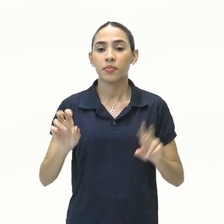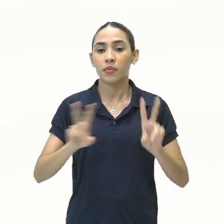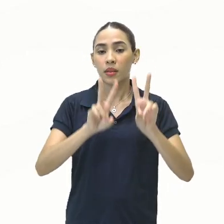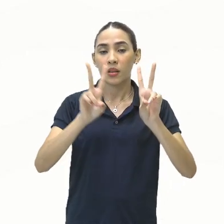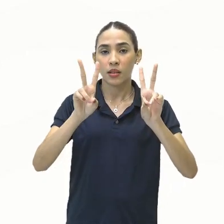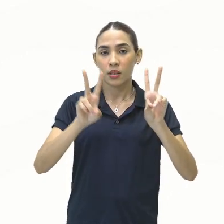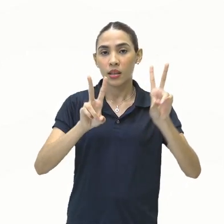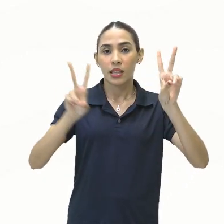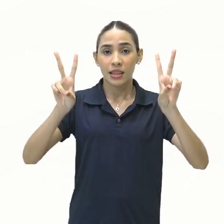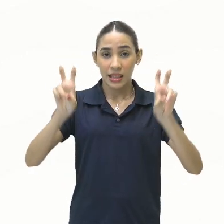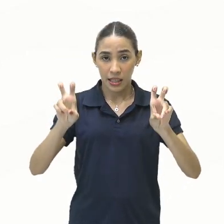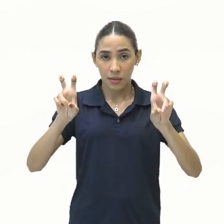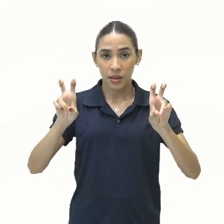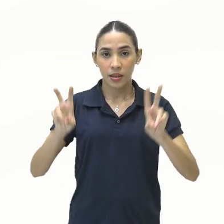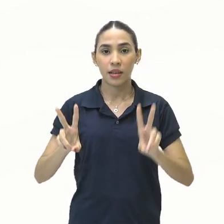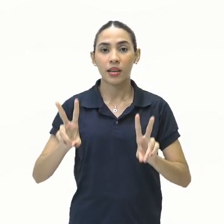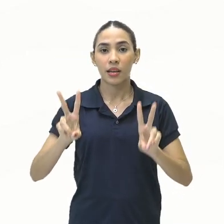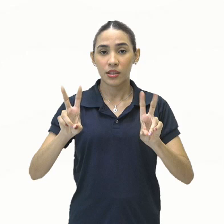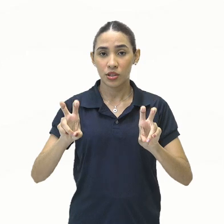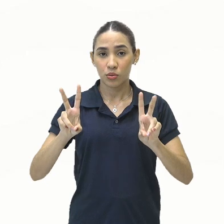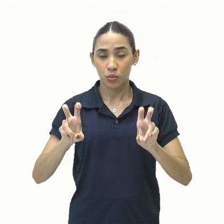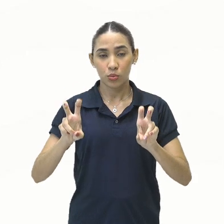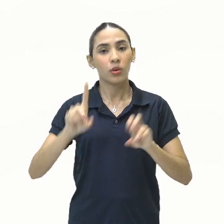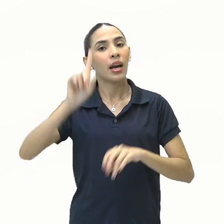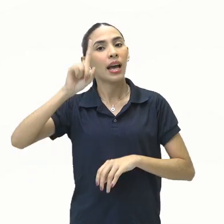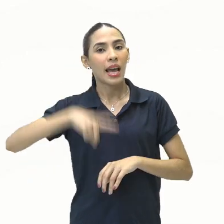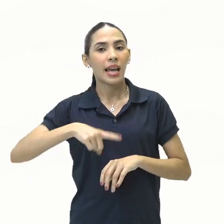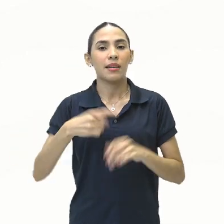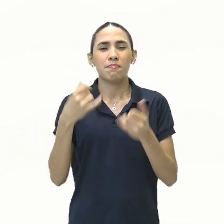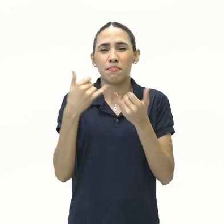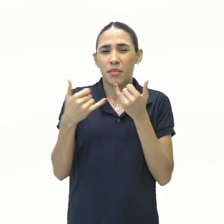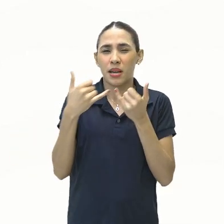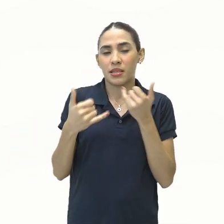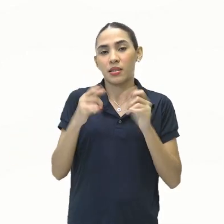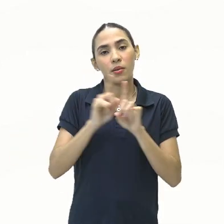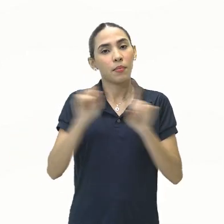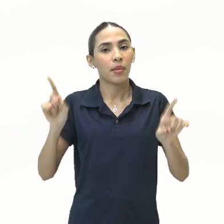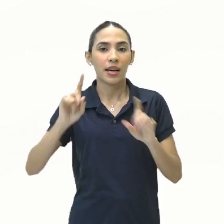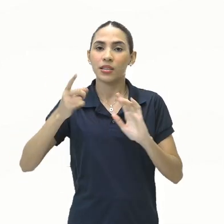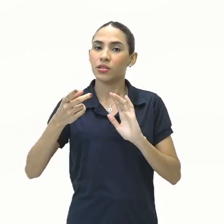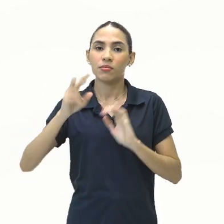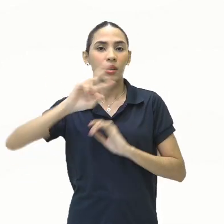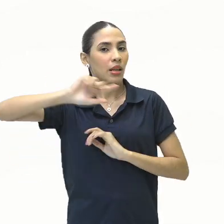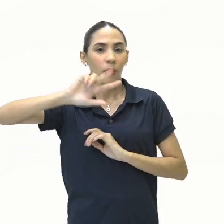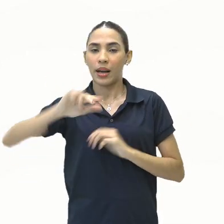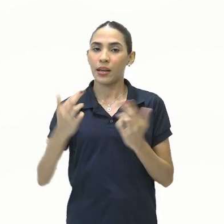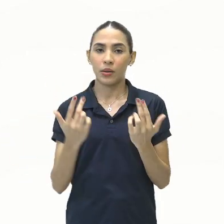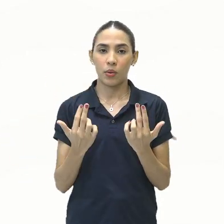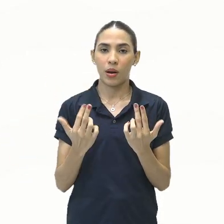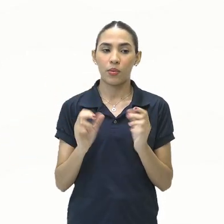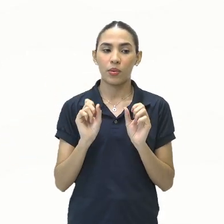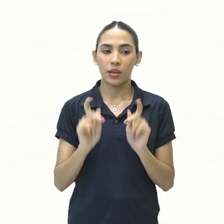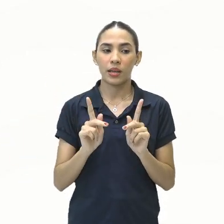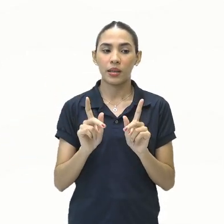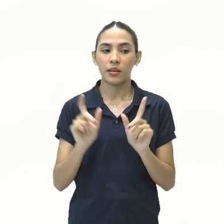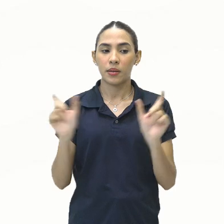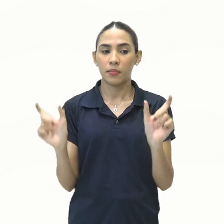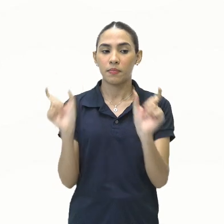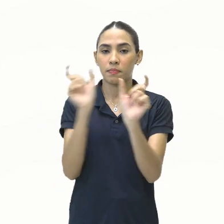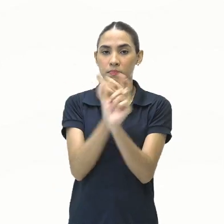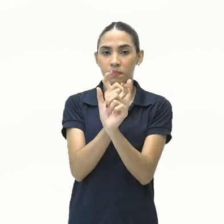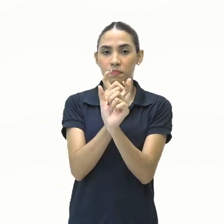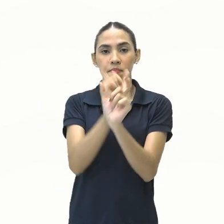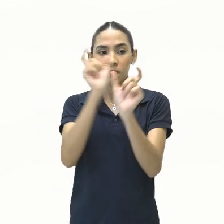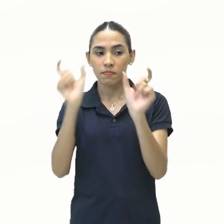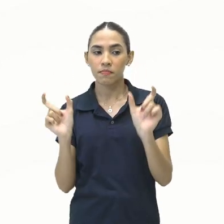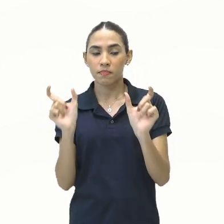e tema são conceitos similares, mas não iguais, tá? Eles podem ser